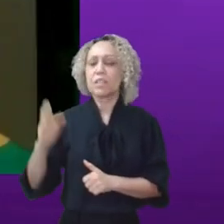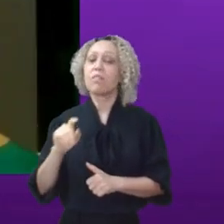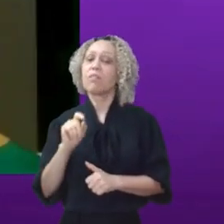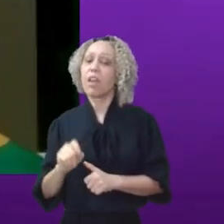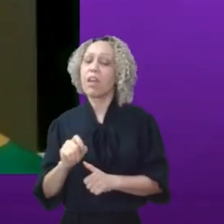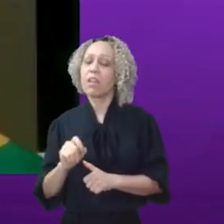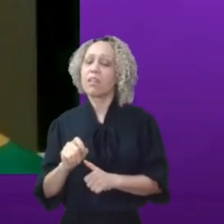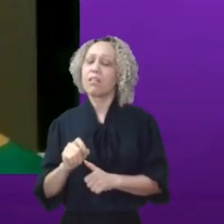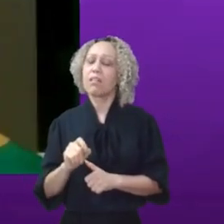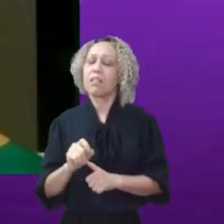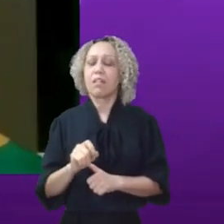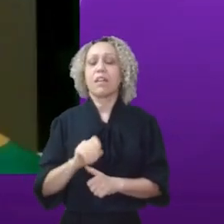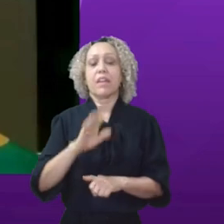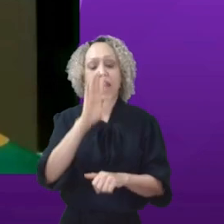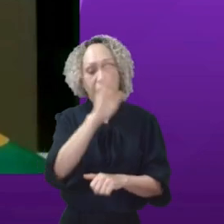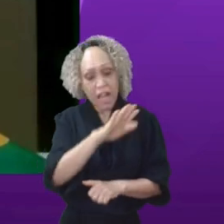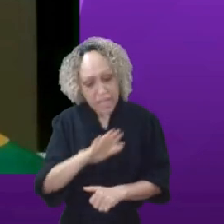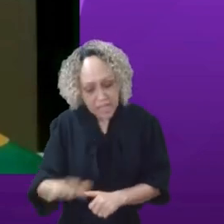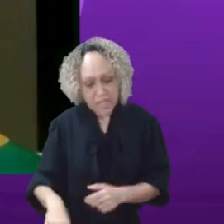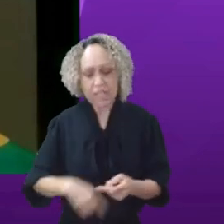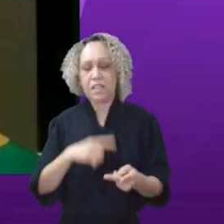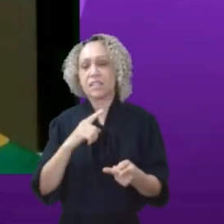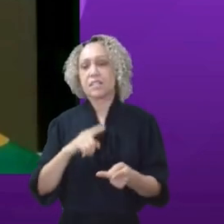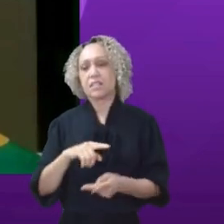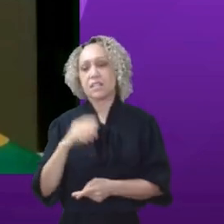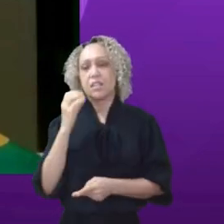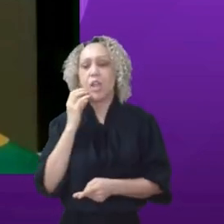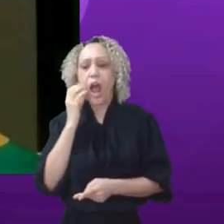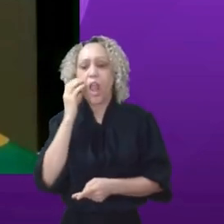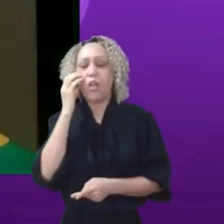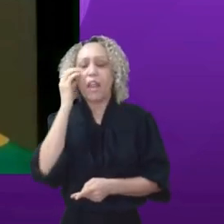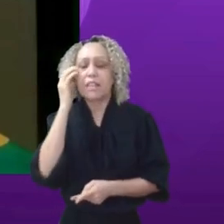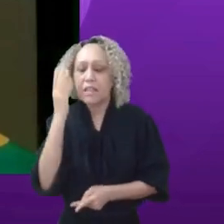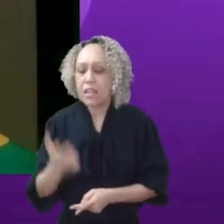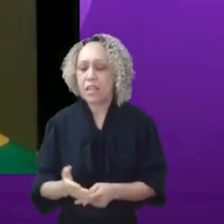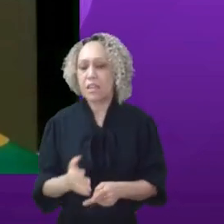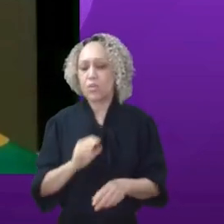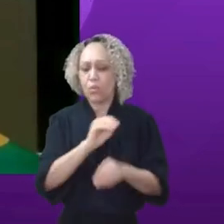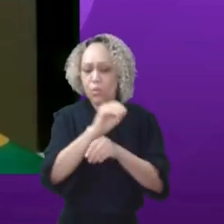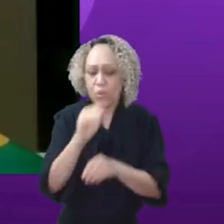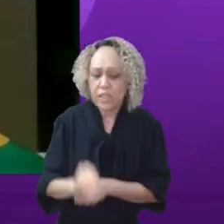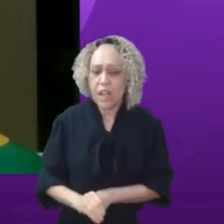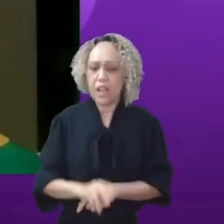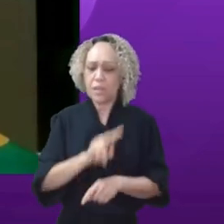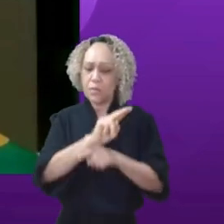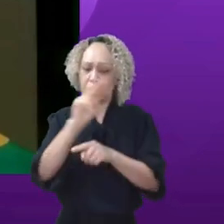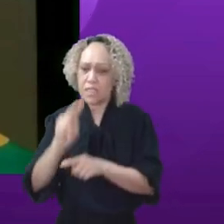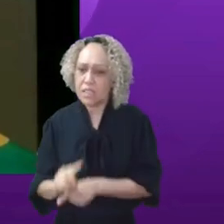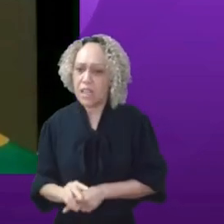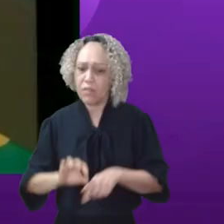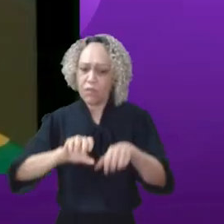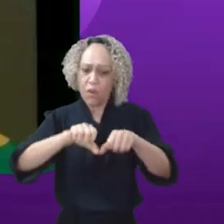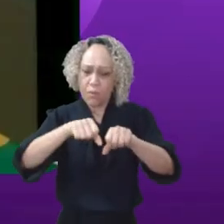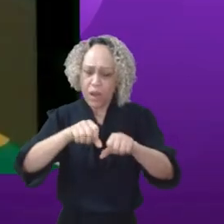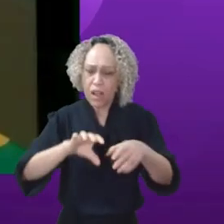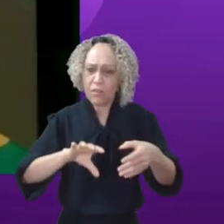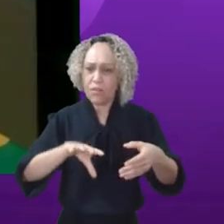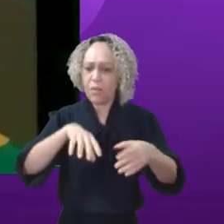adolescente. O cuidado, a proteção, a orientação, a formação, né, a condição